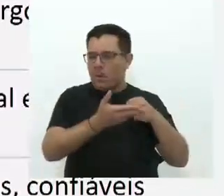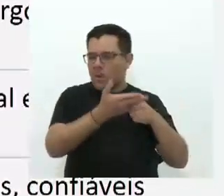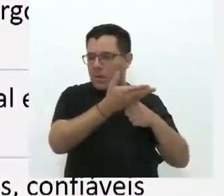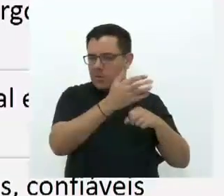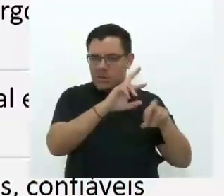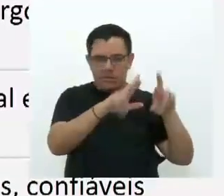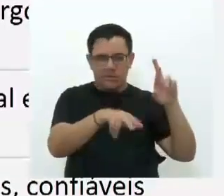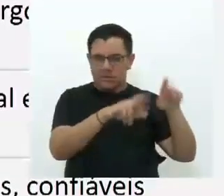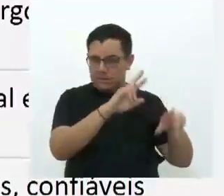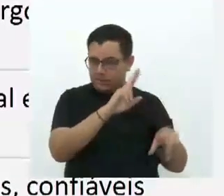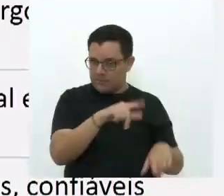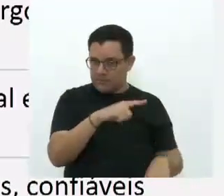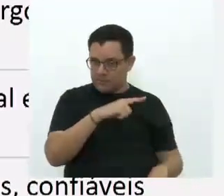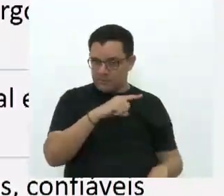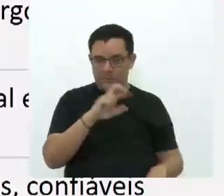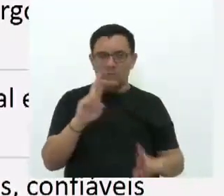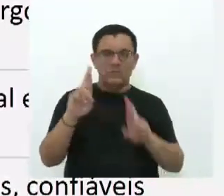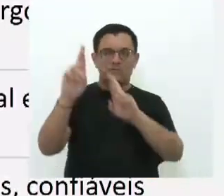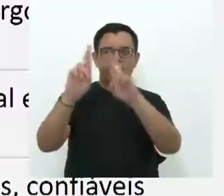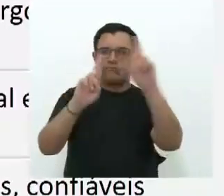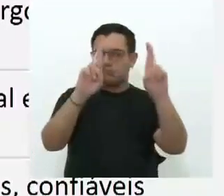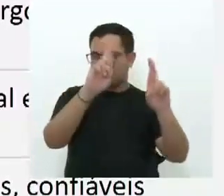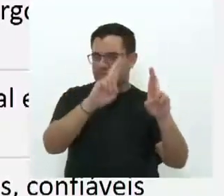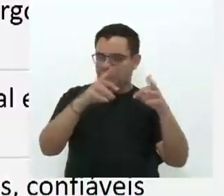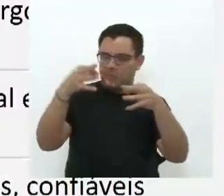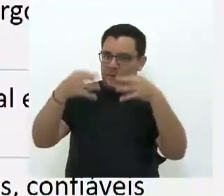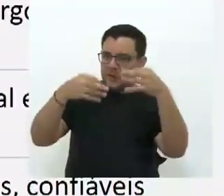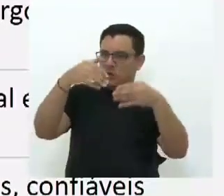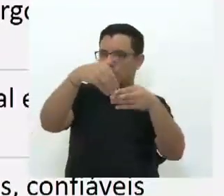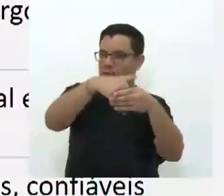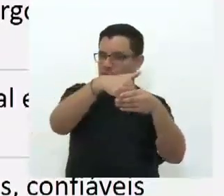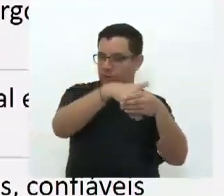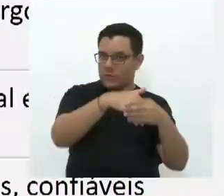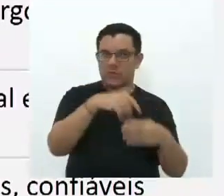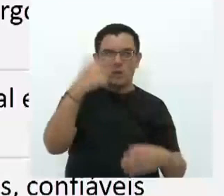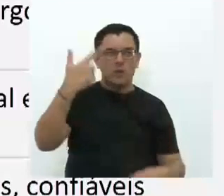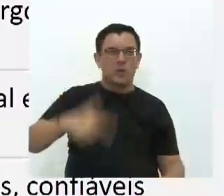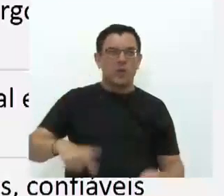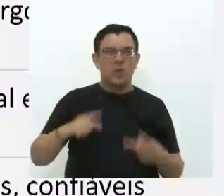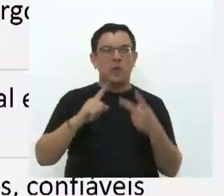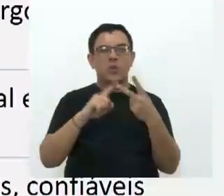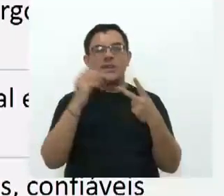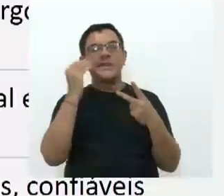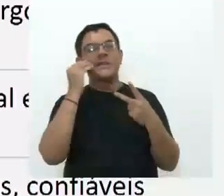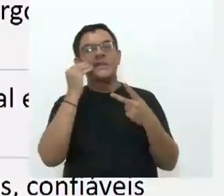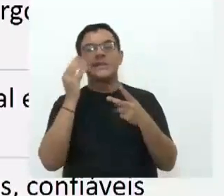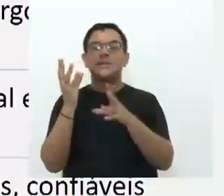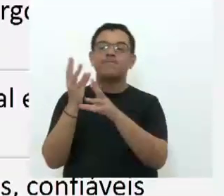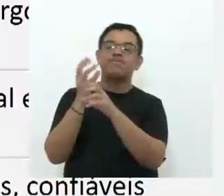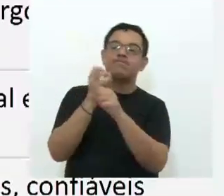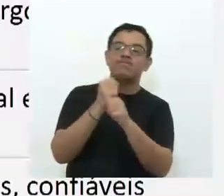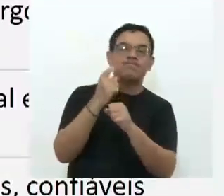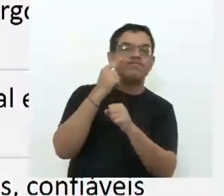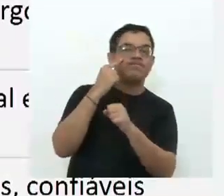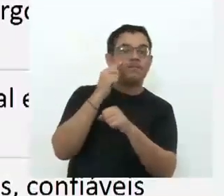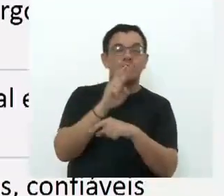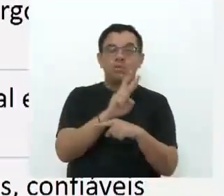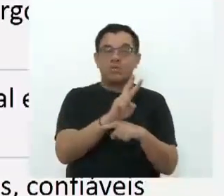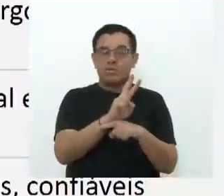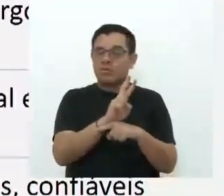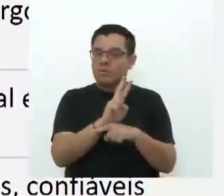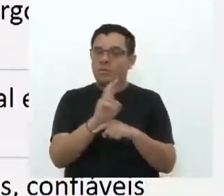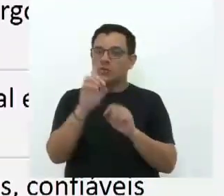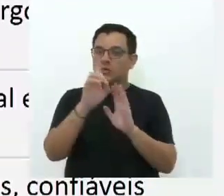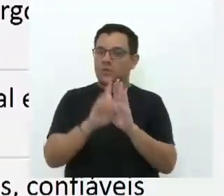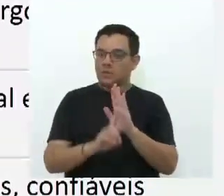independência das autoridades eleitorais ainda existência de mecanismos processuais que protejam os direitos políticos